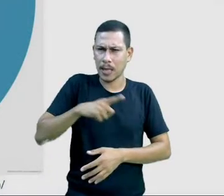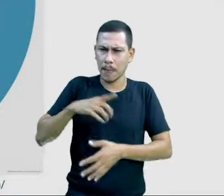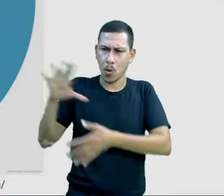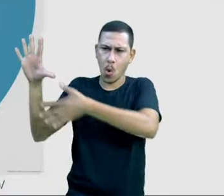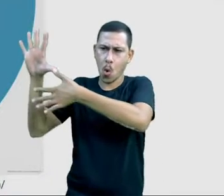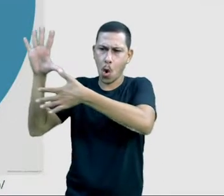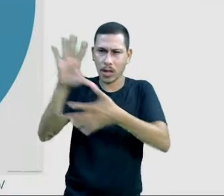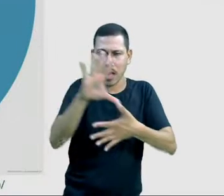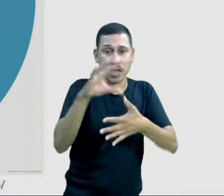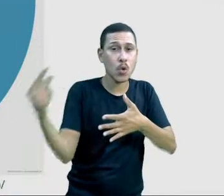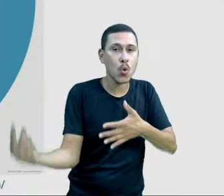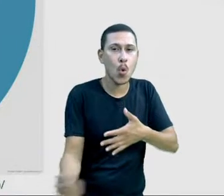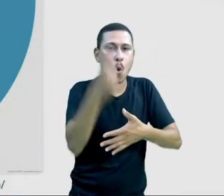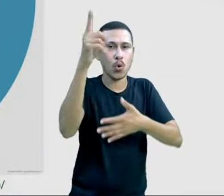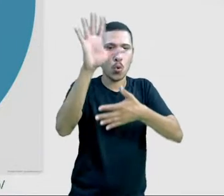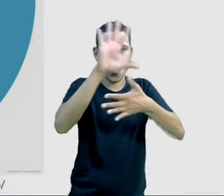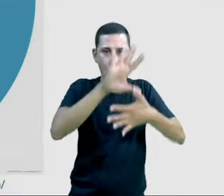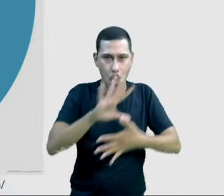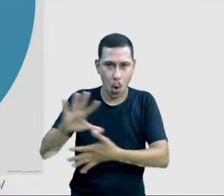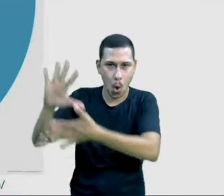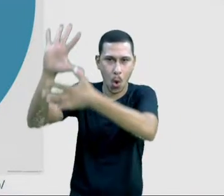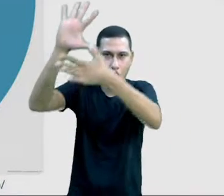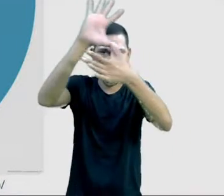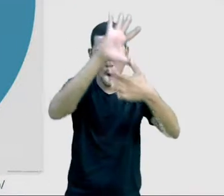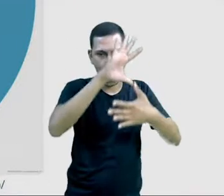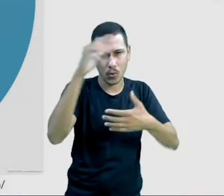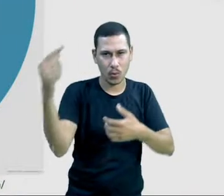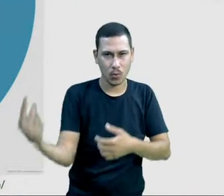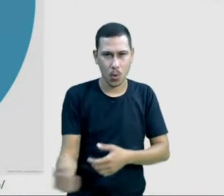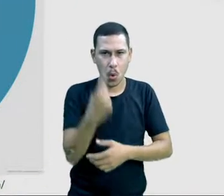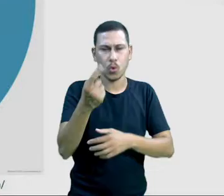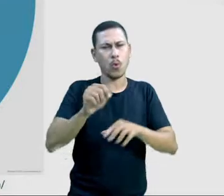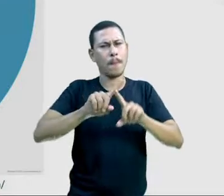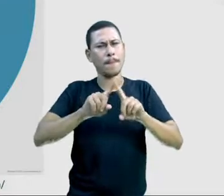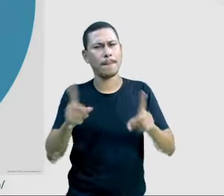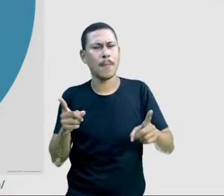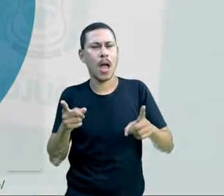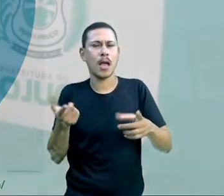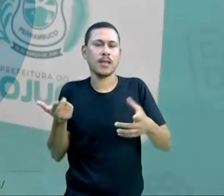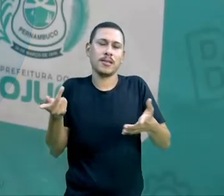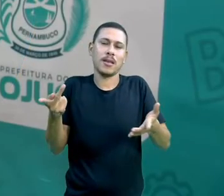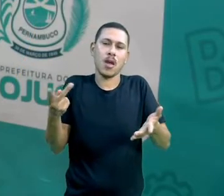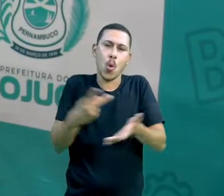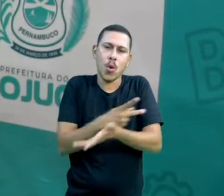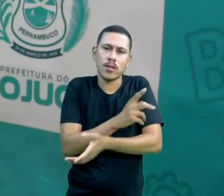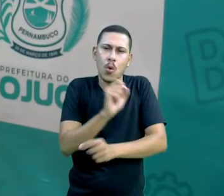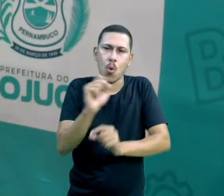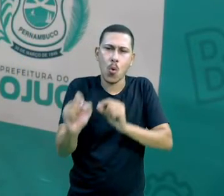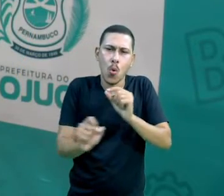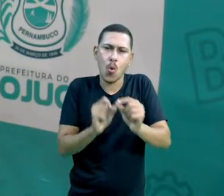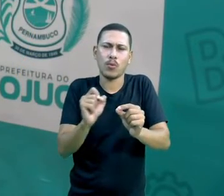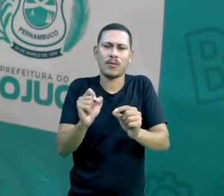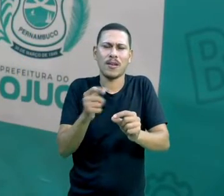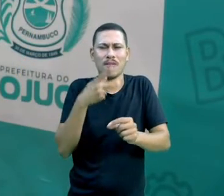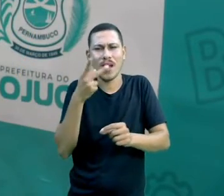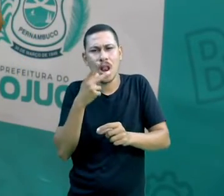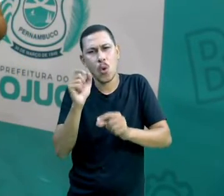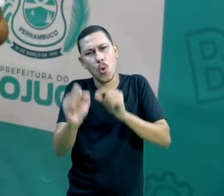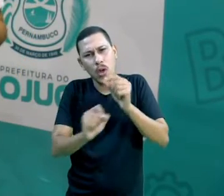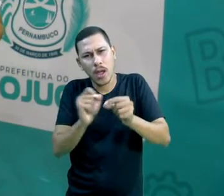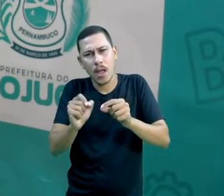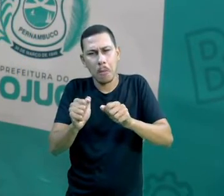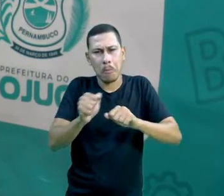todos os continentes eram um grudado ao outro. Então aconteceu o que nós chamamos de deriva continental. Ou seja,